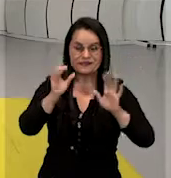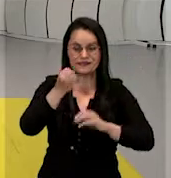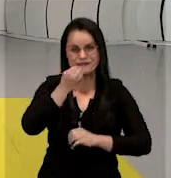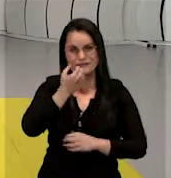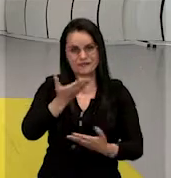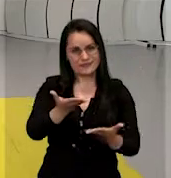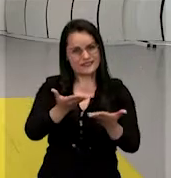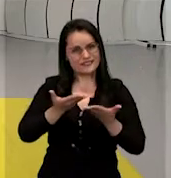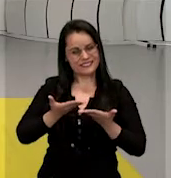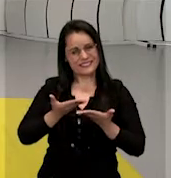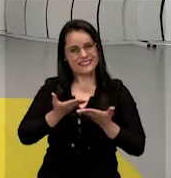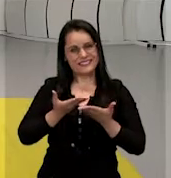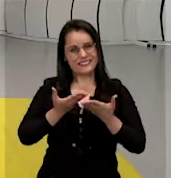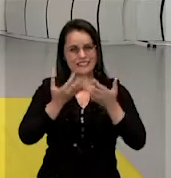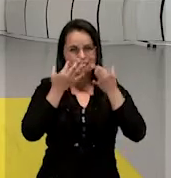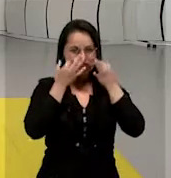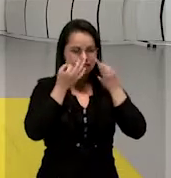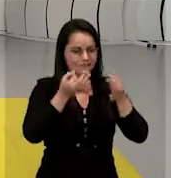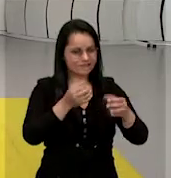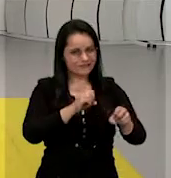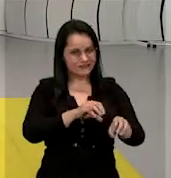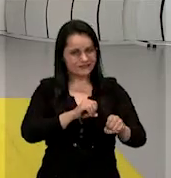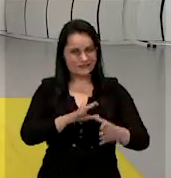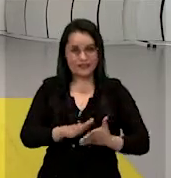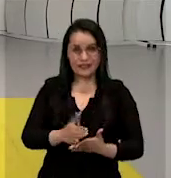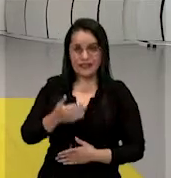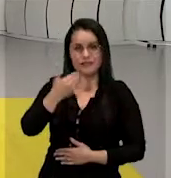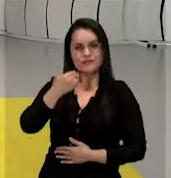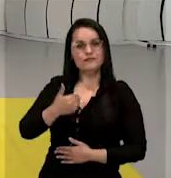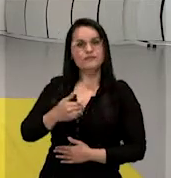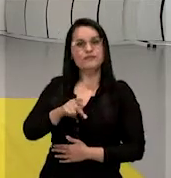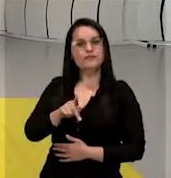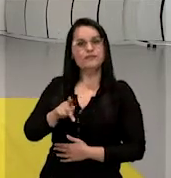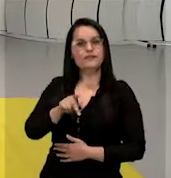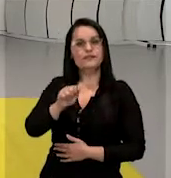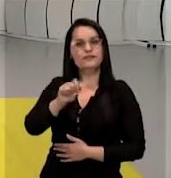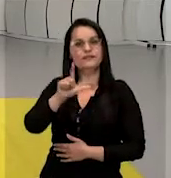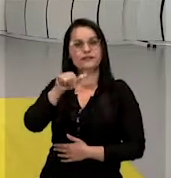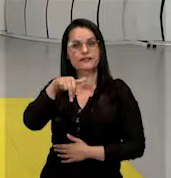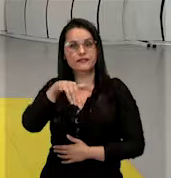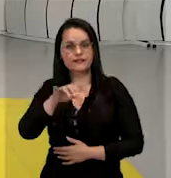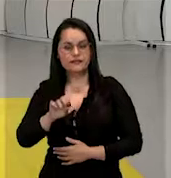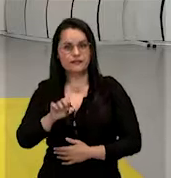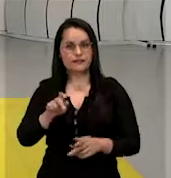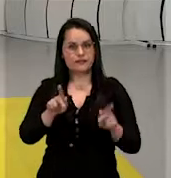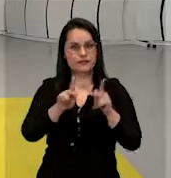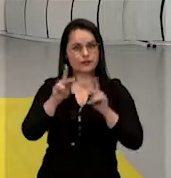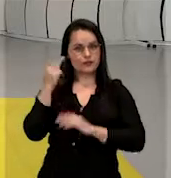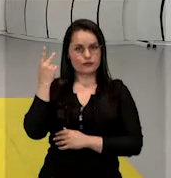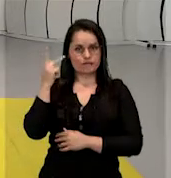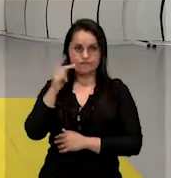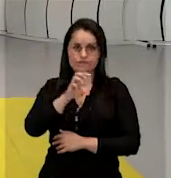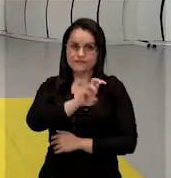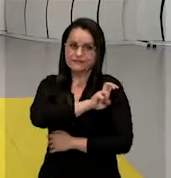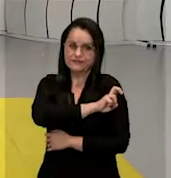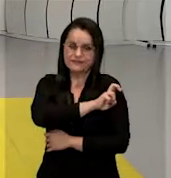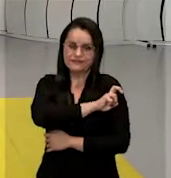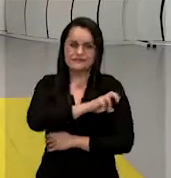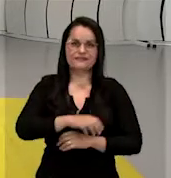Sejam todos bem-vindos ao Se Liga na Educação. Eu sou a professora Aline, professora de História do 5º